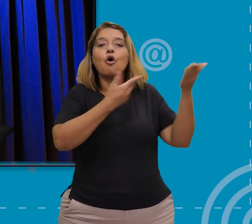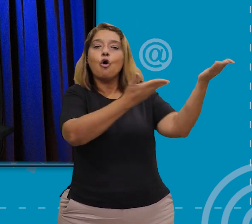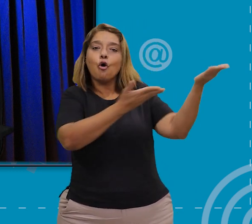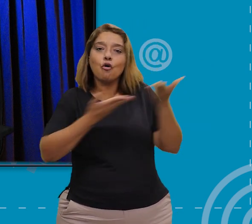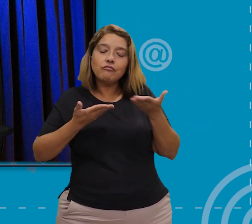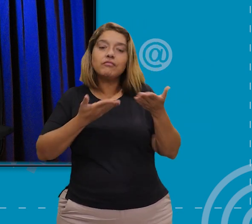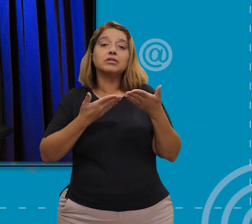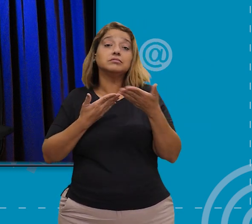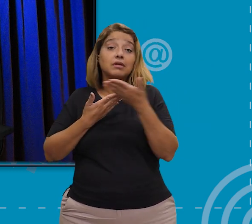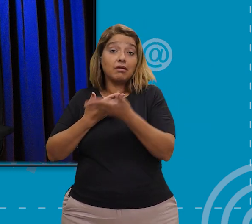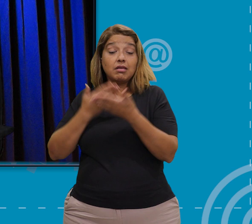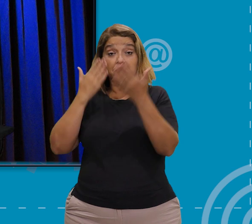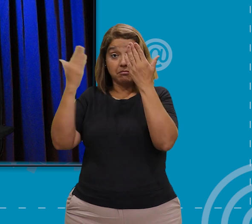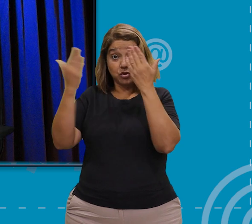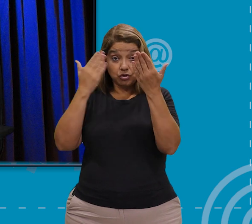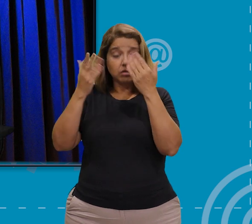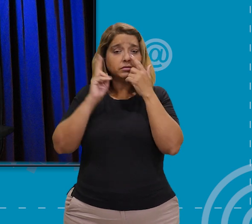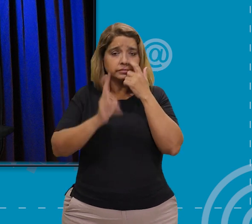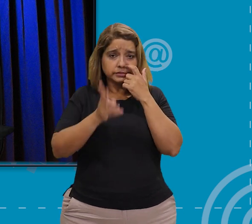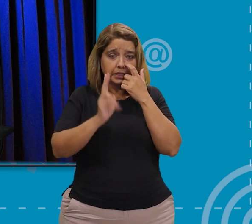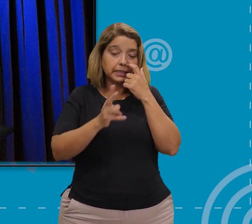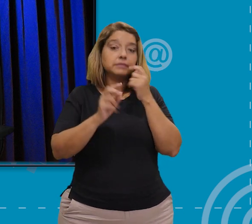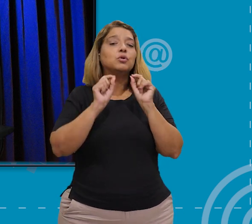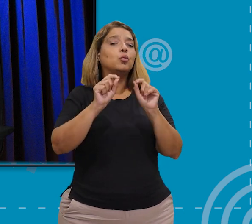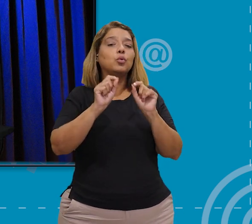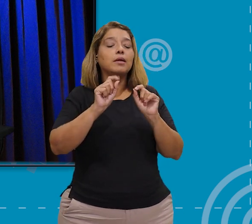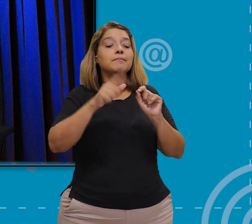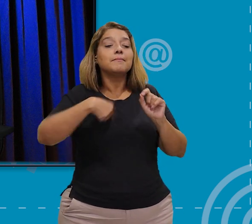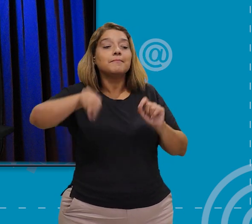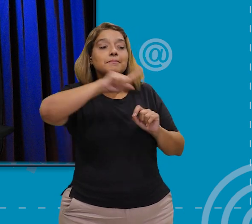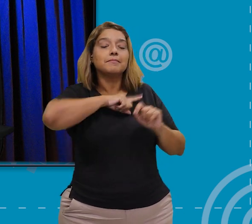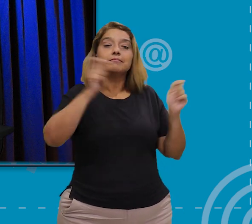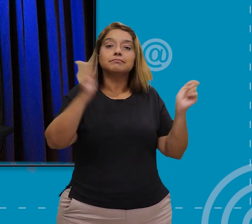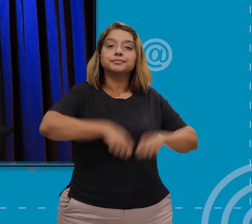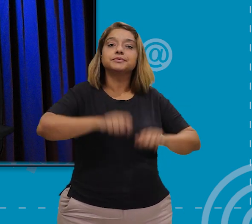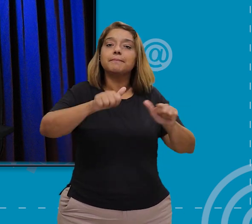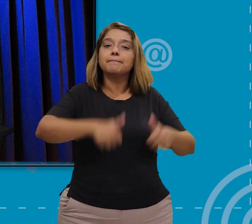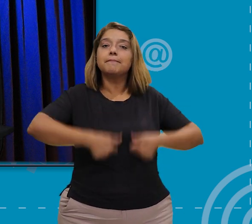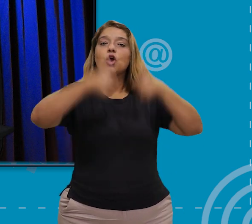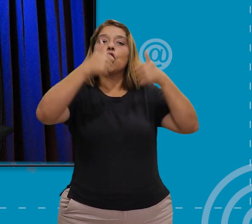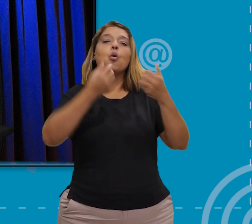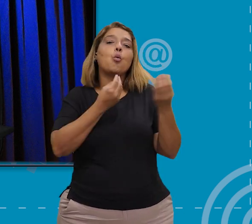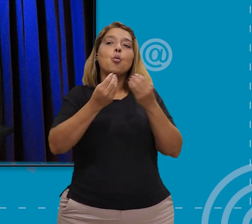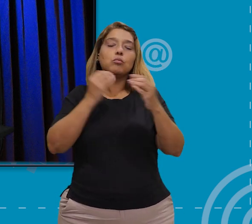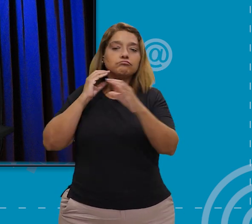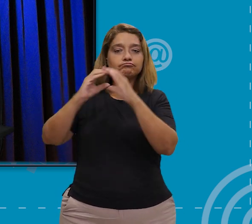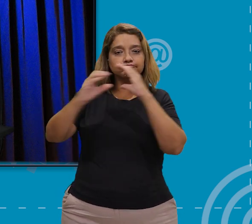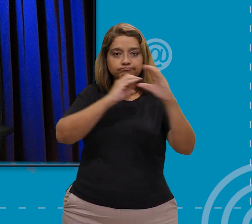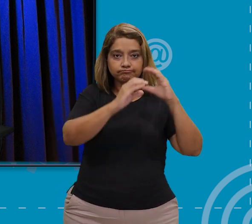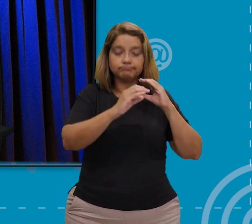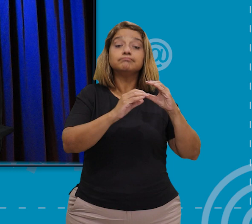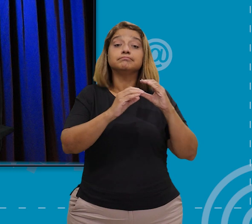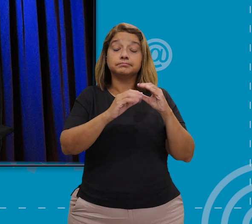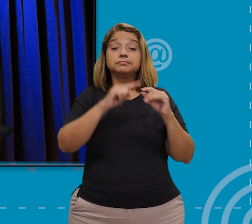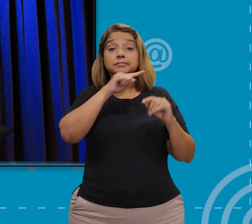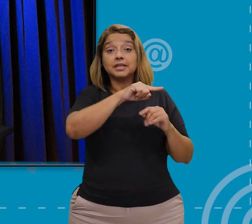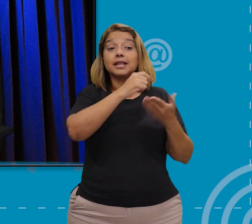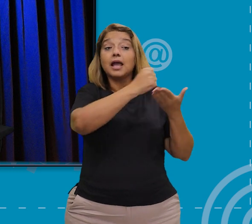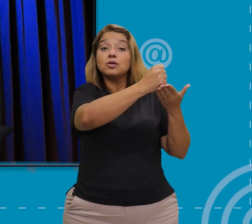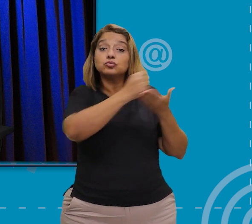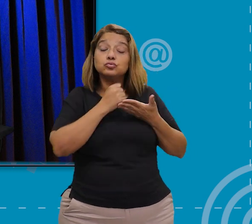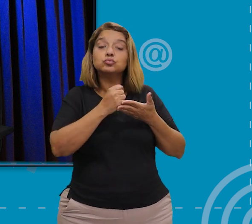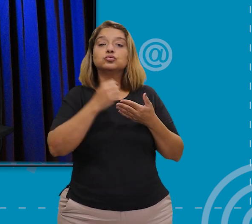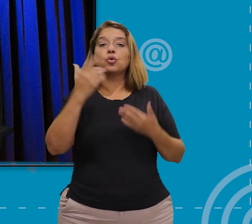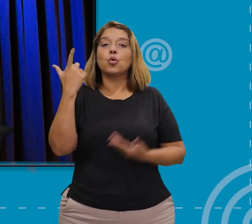faz para que a gente possa melhorar, né, a nossa forma de comunicação. Então, ela contribui para que o nosso